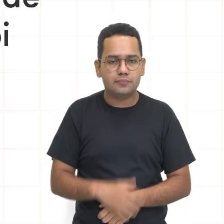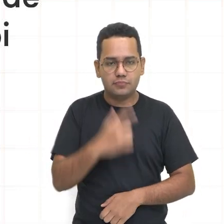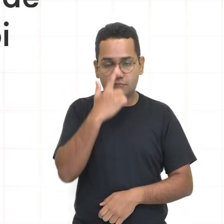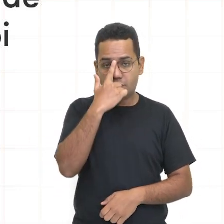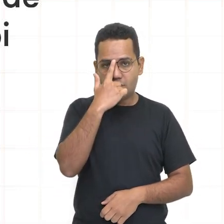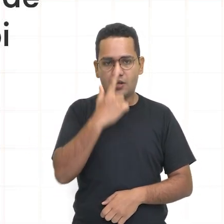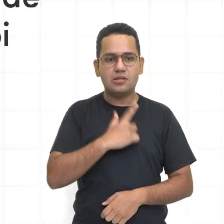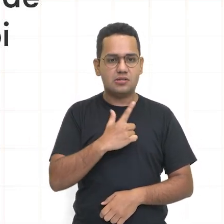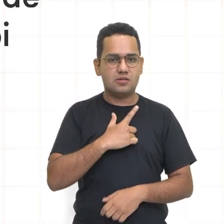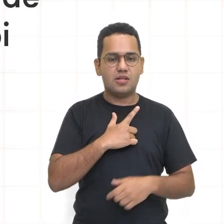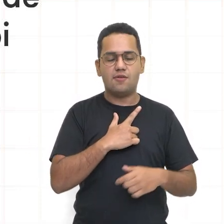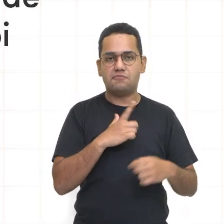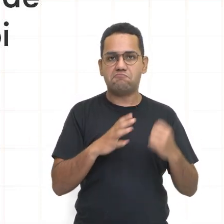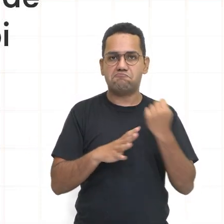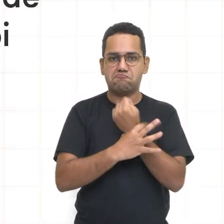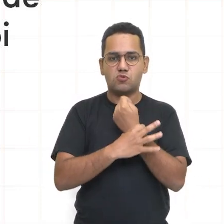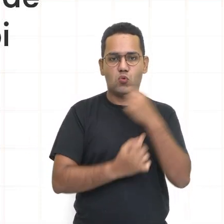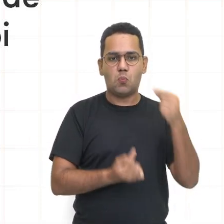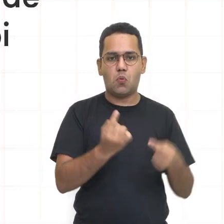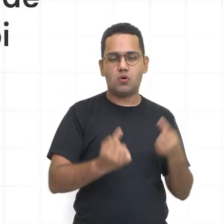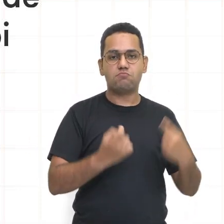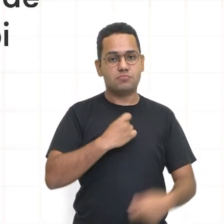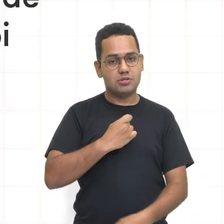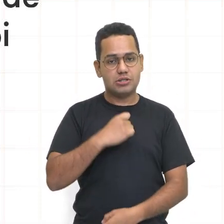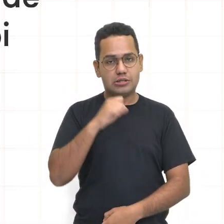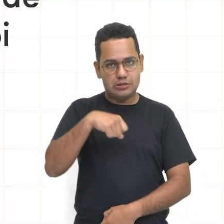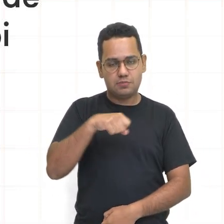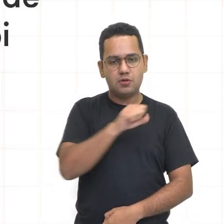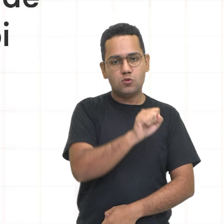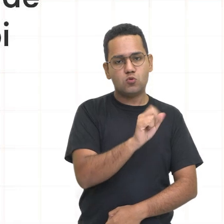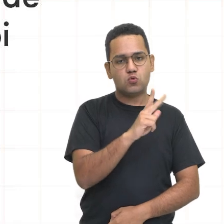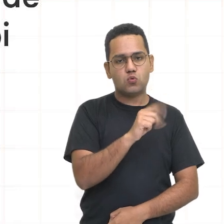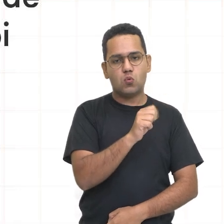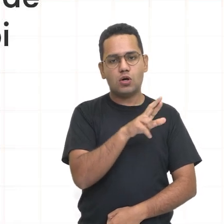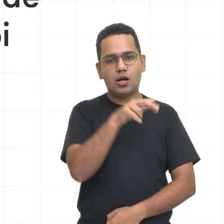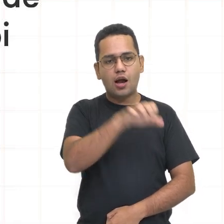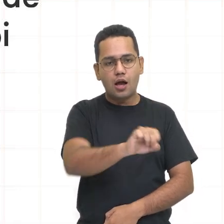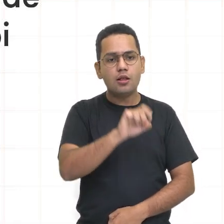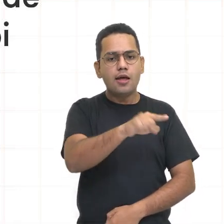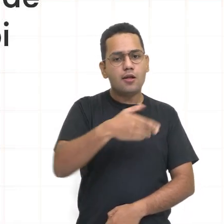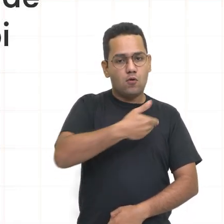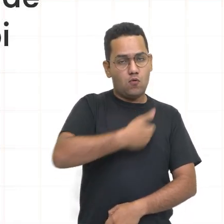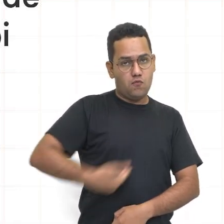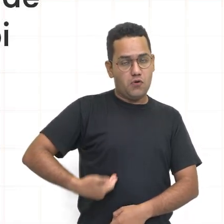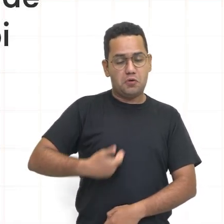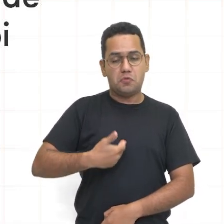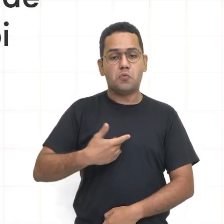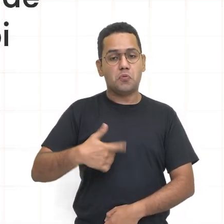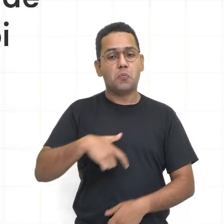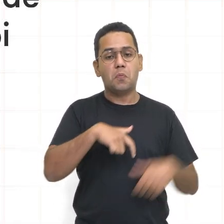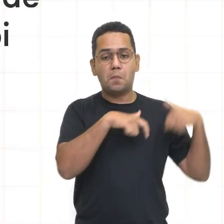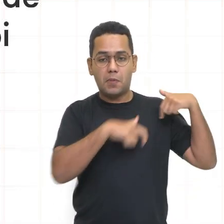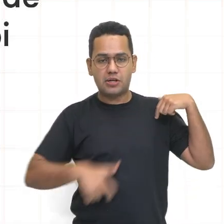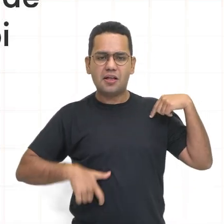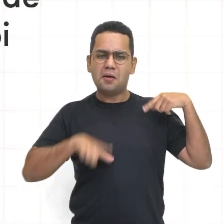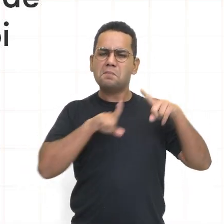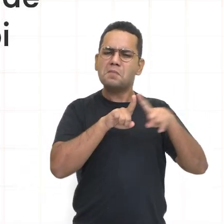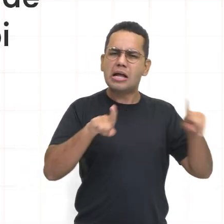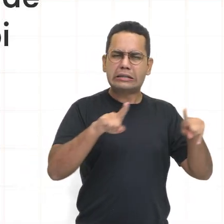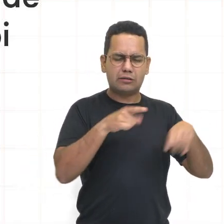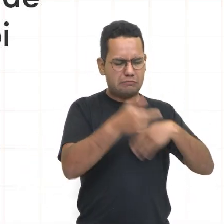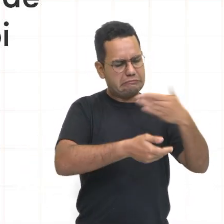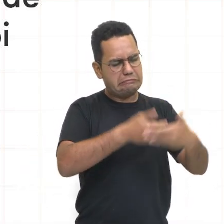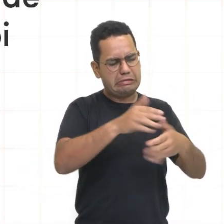Estabilidade política. Sukarno governou inicialmente como presidente, mas enfrentou vários